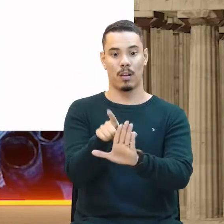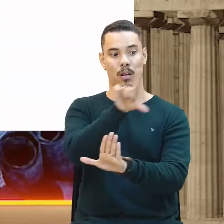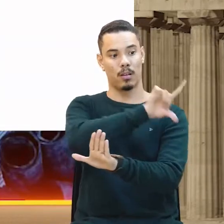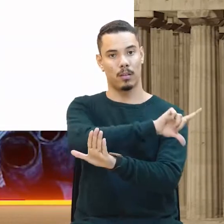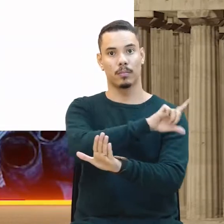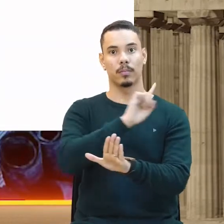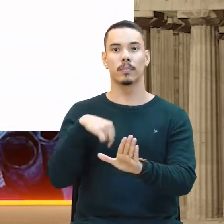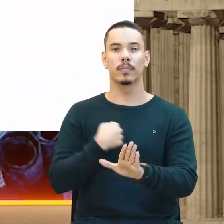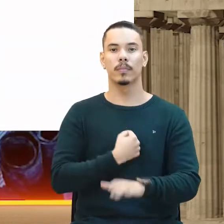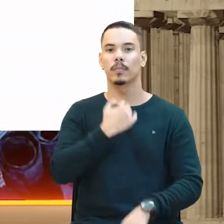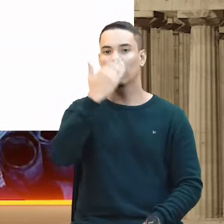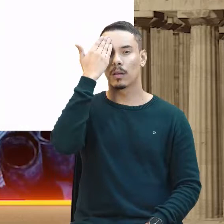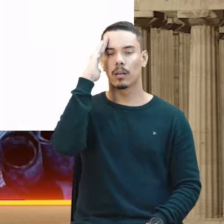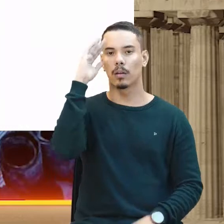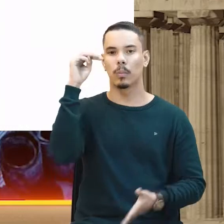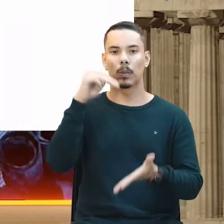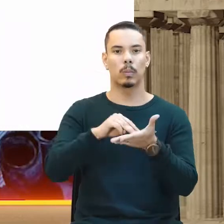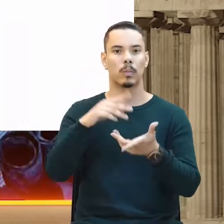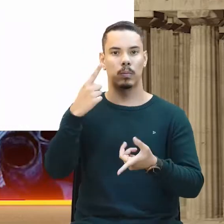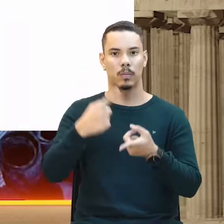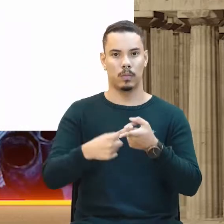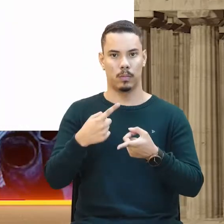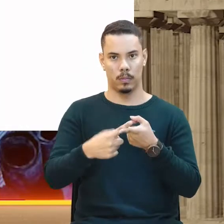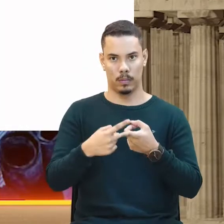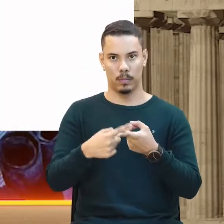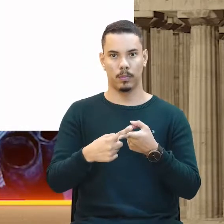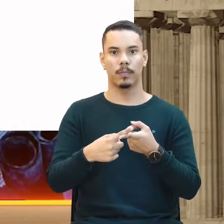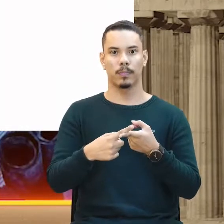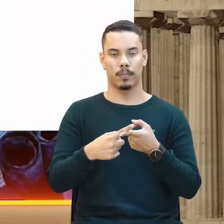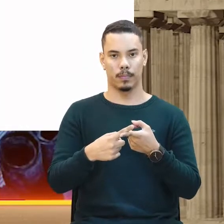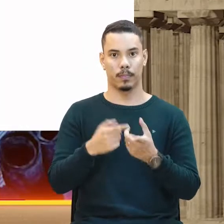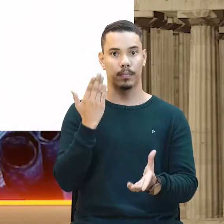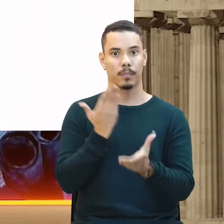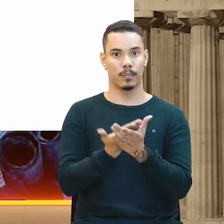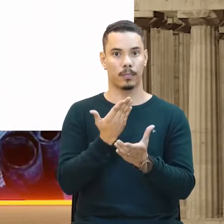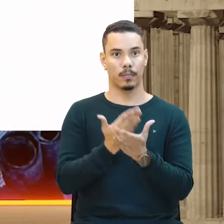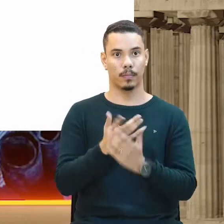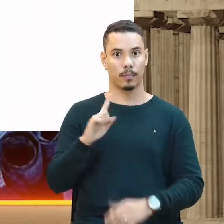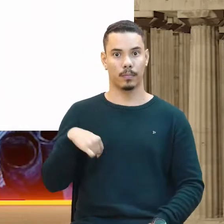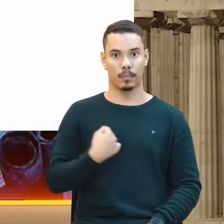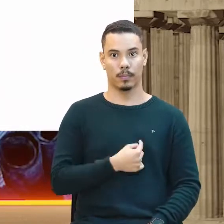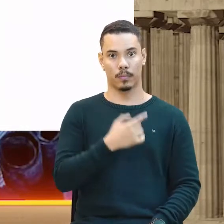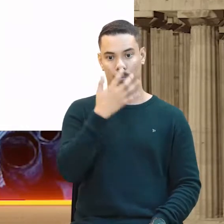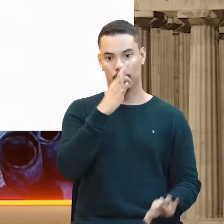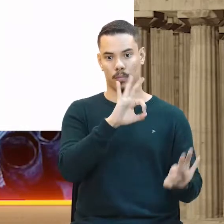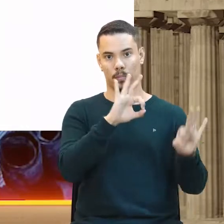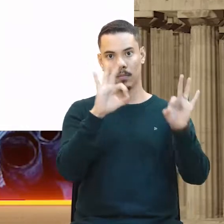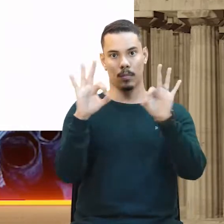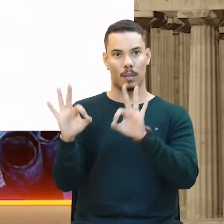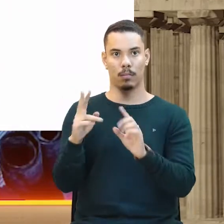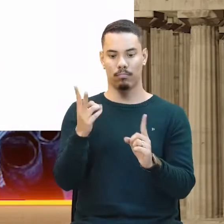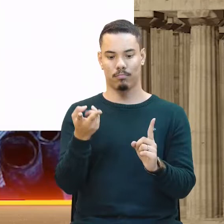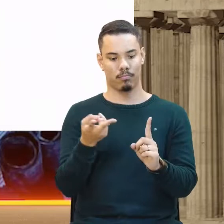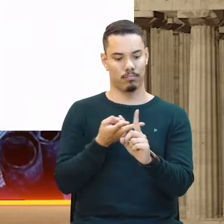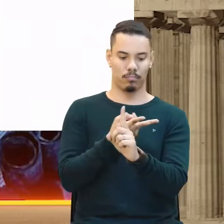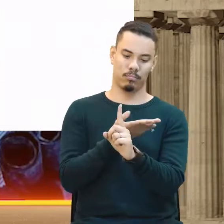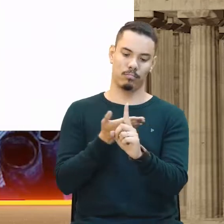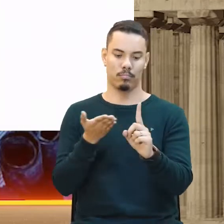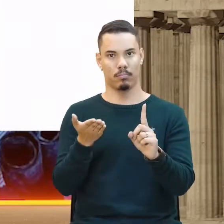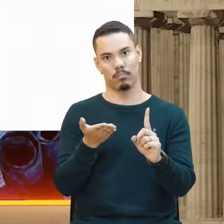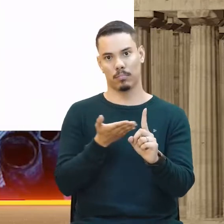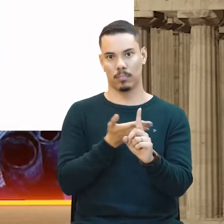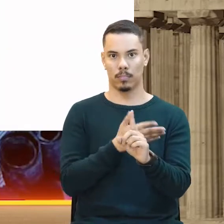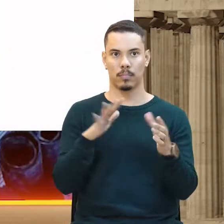entender o motivo de tudo isso, porque a aula que nós vamos ver hoje, ela vai estar na transição ali, saindo